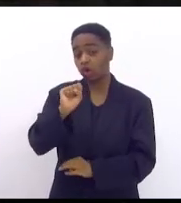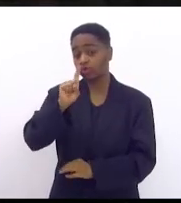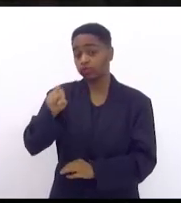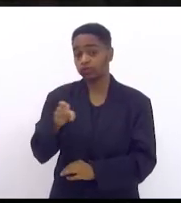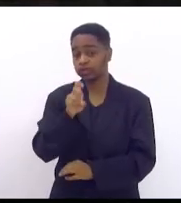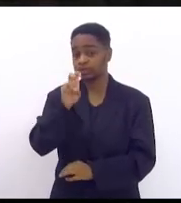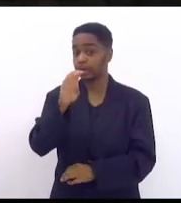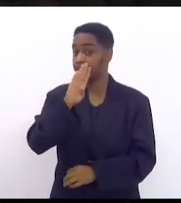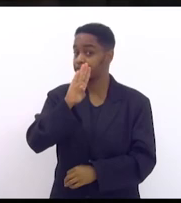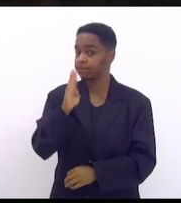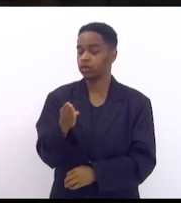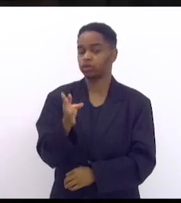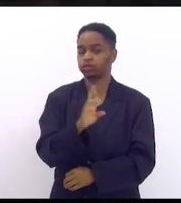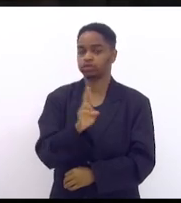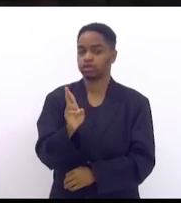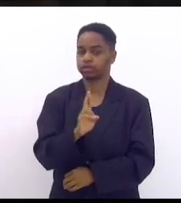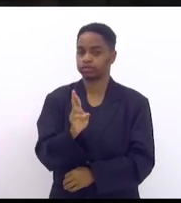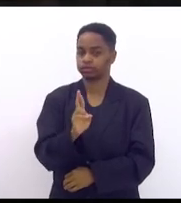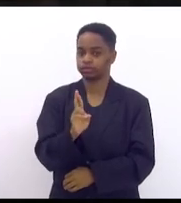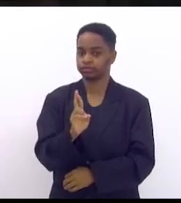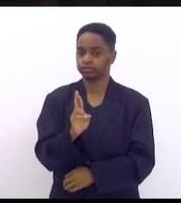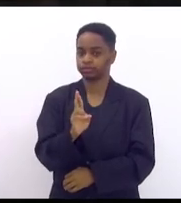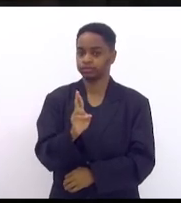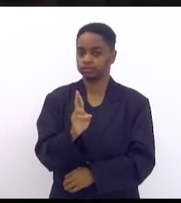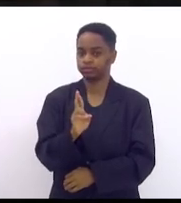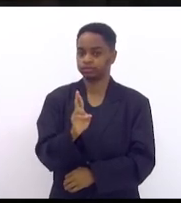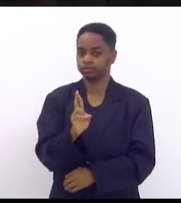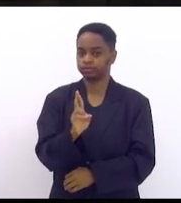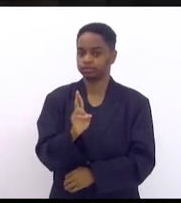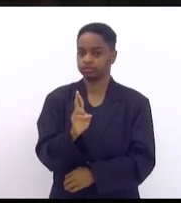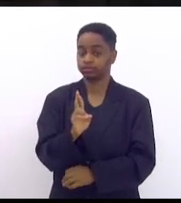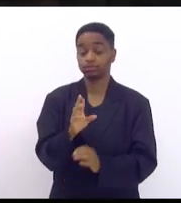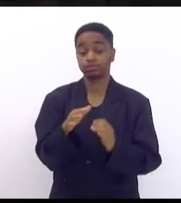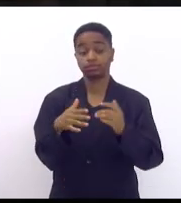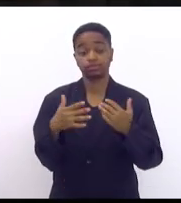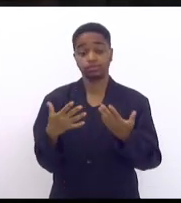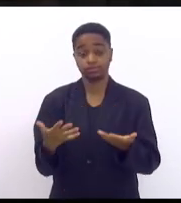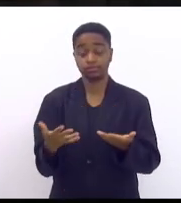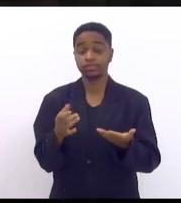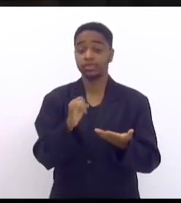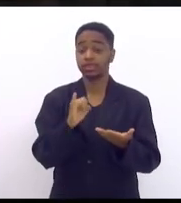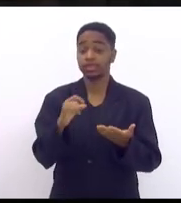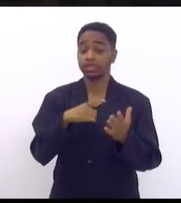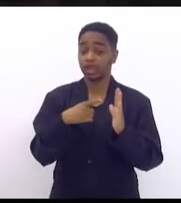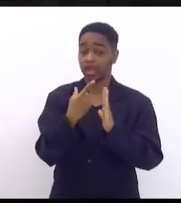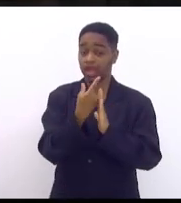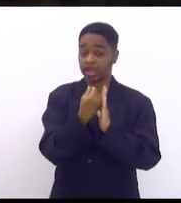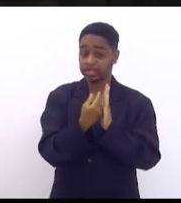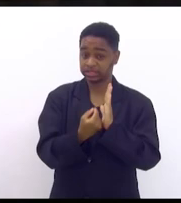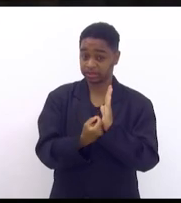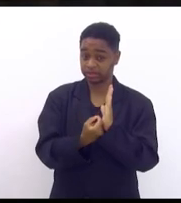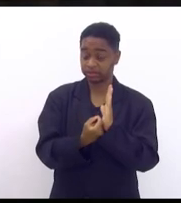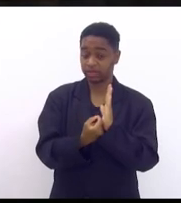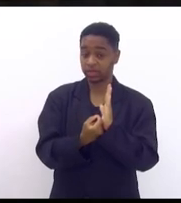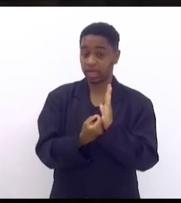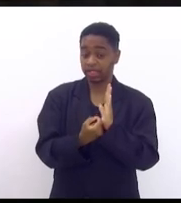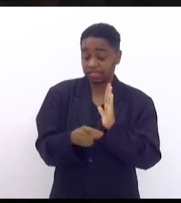de reais. E sempre, senhor presidente, que você tem um orçamento